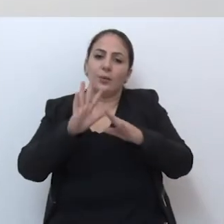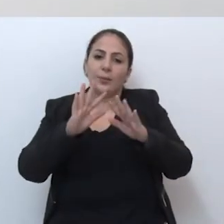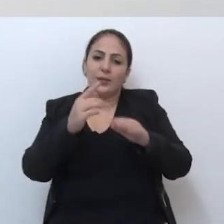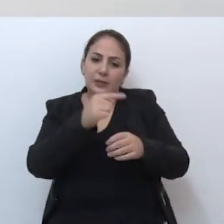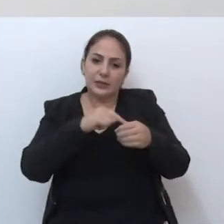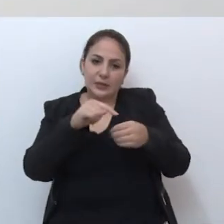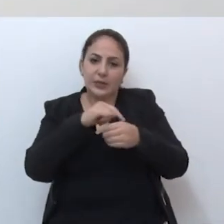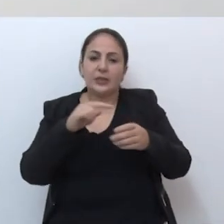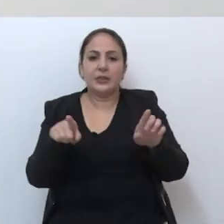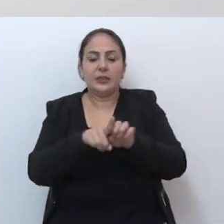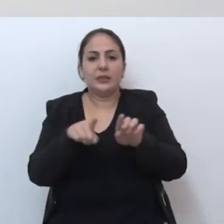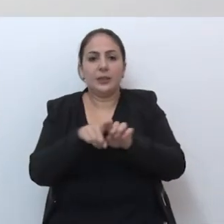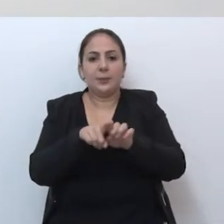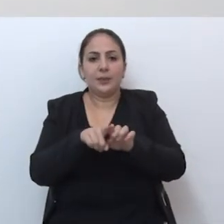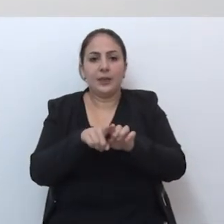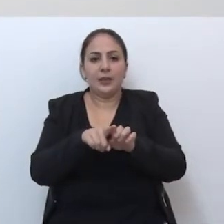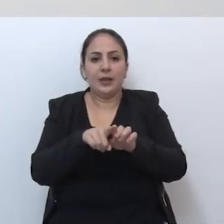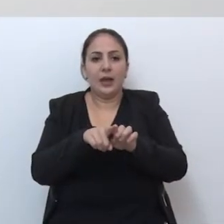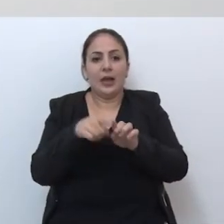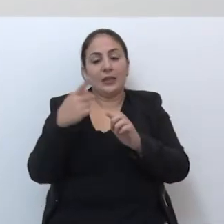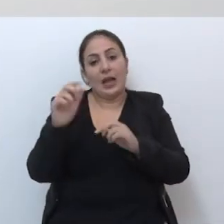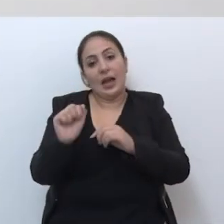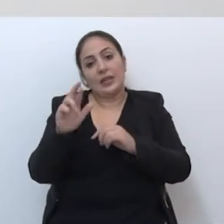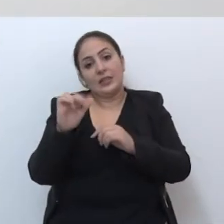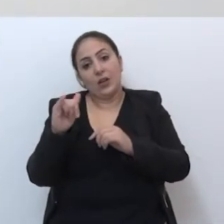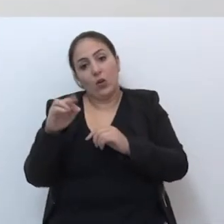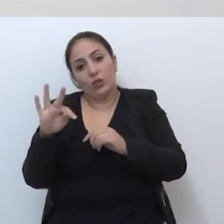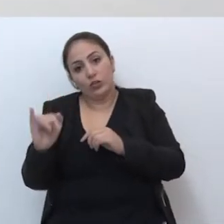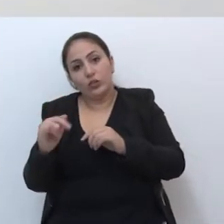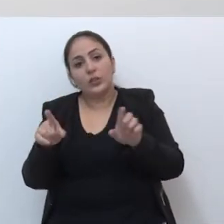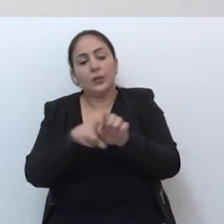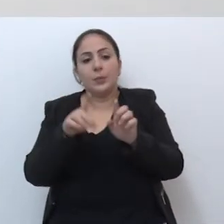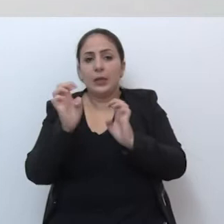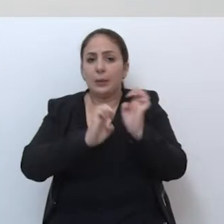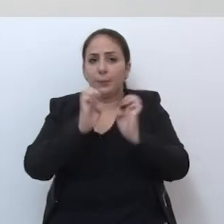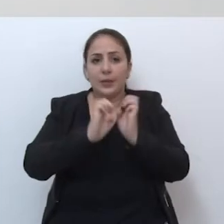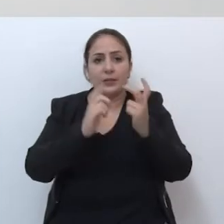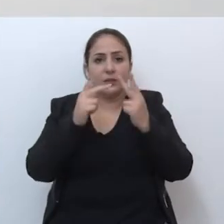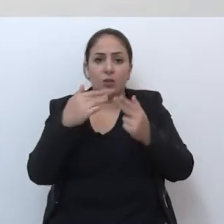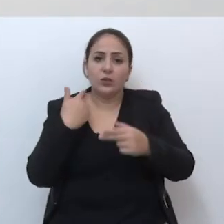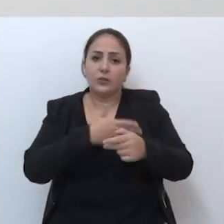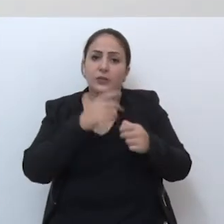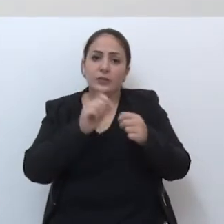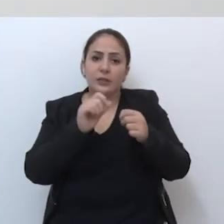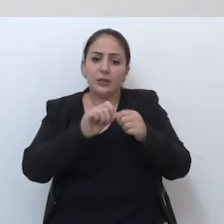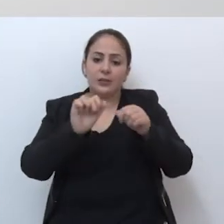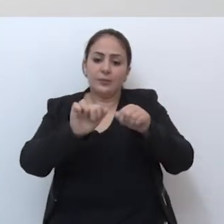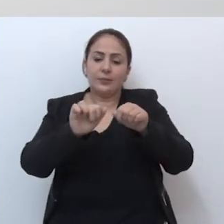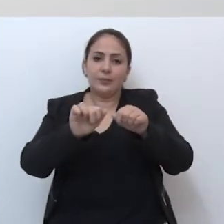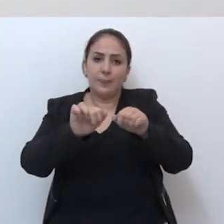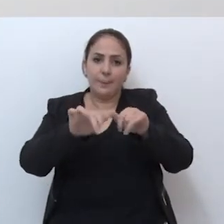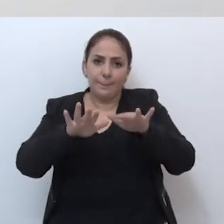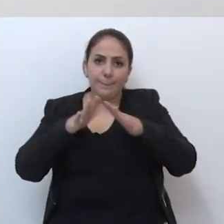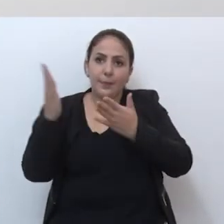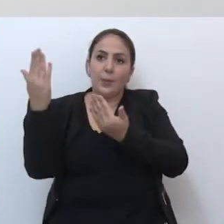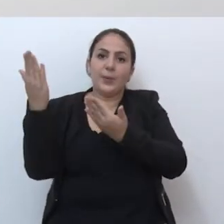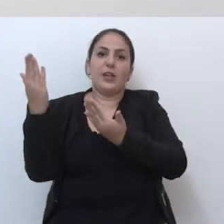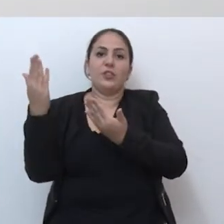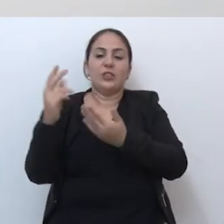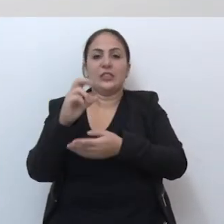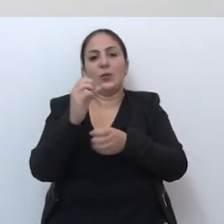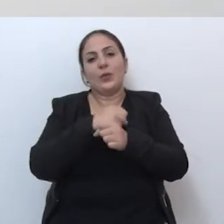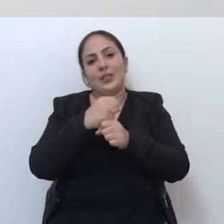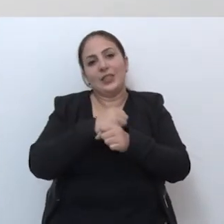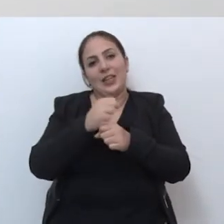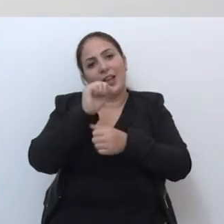cidade. E a Imobiliária Ariotti é uma das empresas. Então a mesa diretora está fazendo essa sessão solene hoje em comemoração aos 50